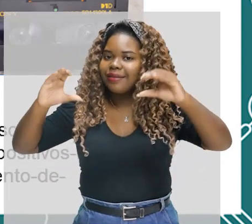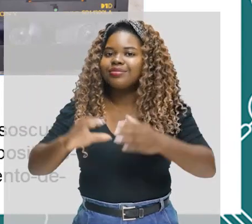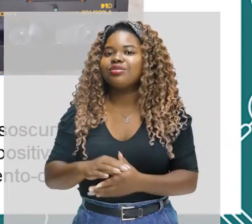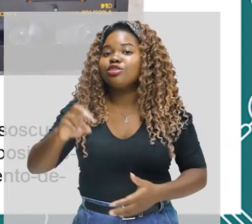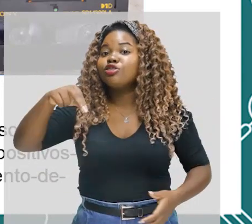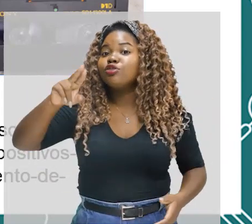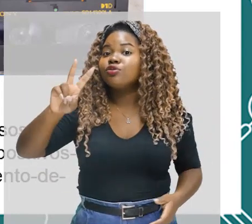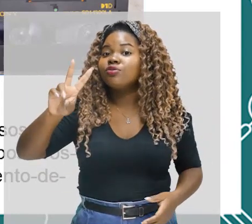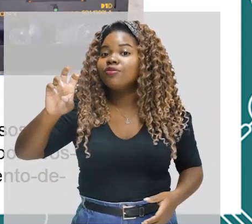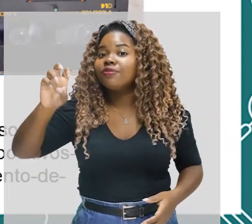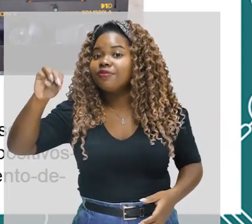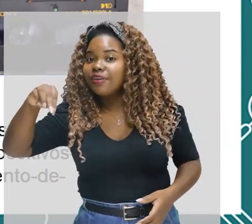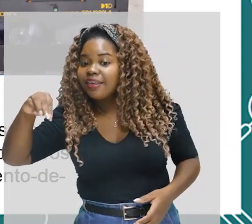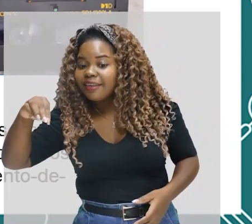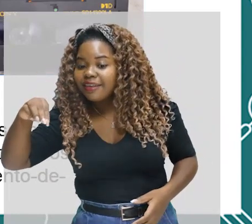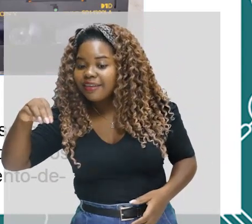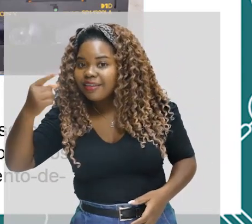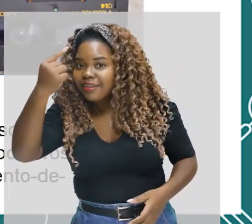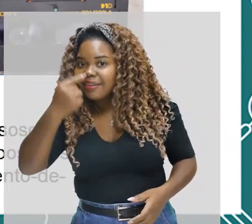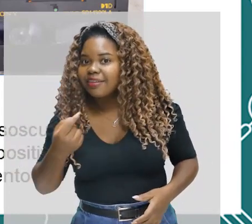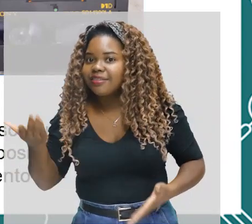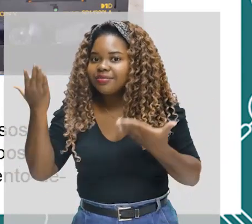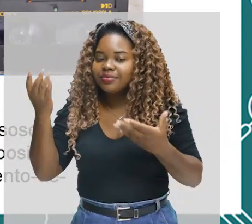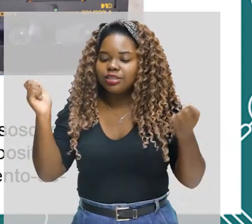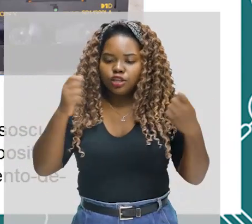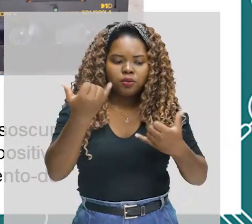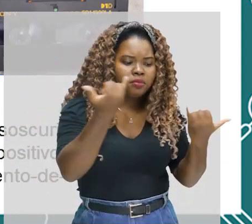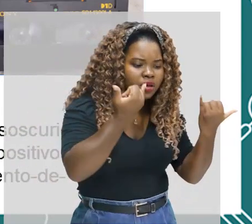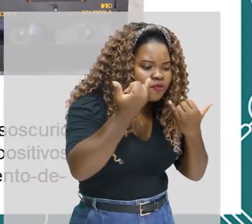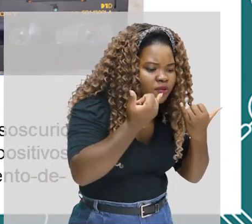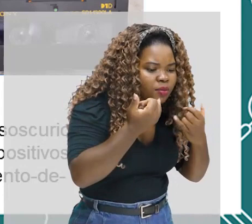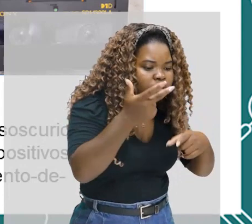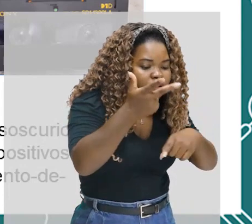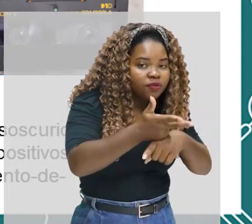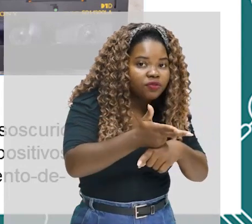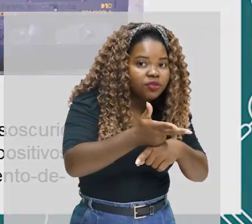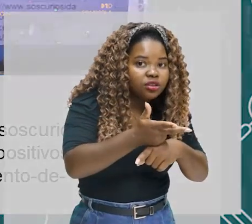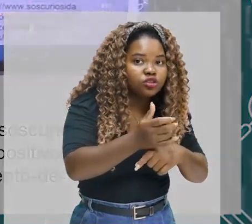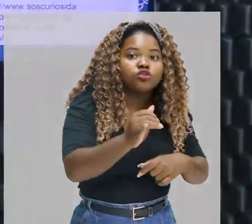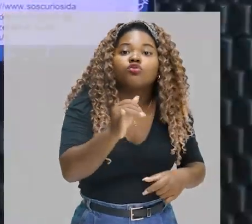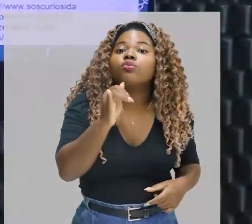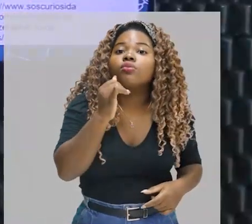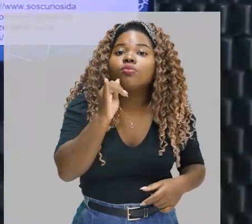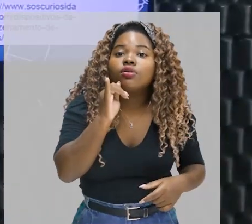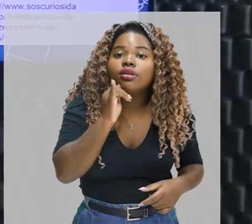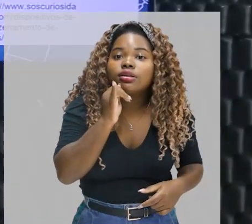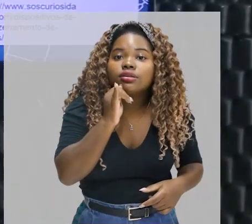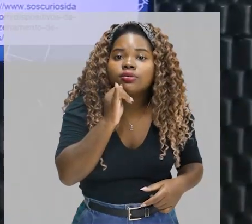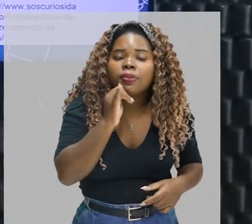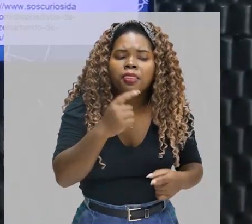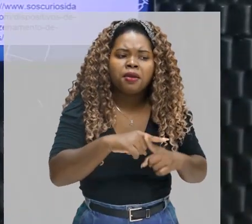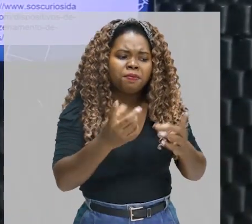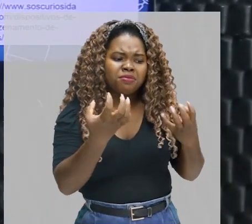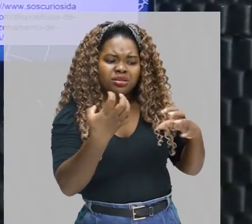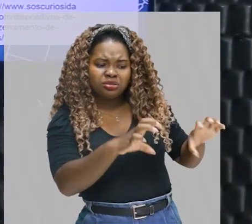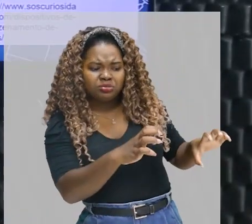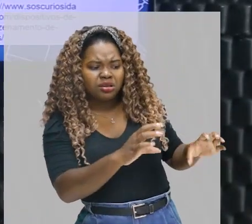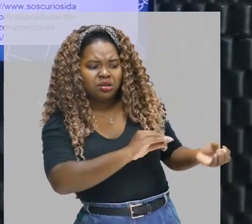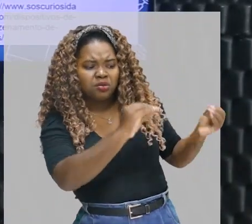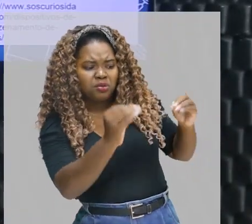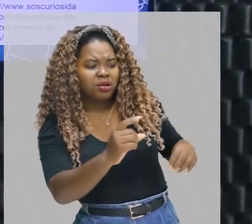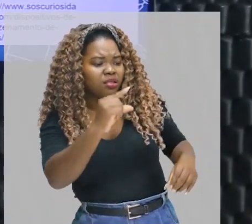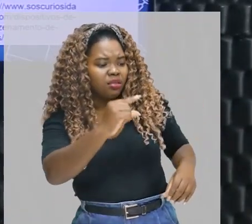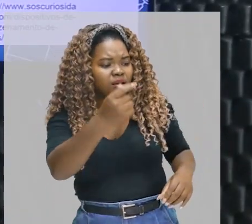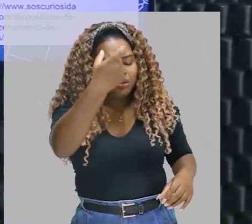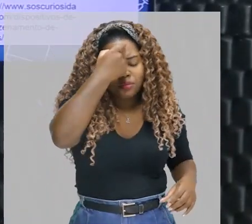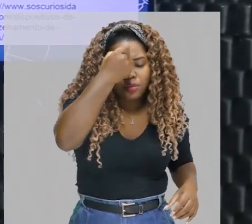nuvem. Certo? Então você pode pegar uma informação em forma de vídeo, por exemplo, gravando no seu celular, mas não quer deixar armazenado no seu celular. Você